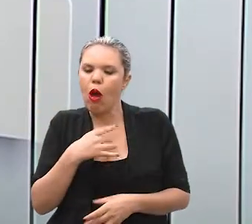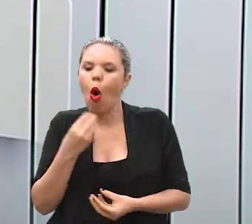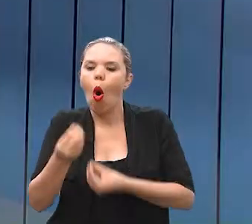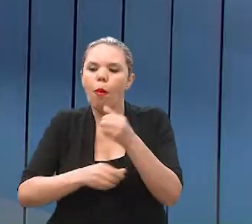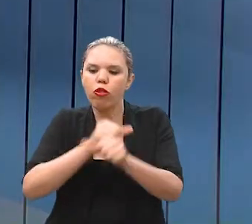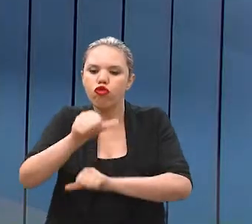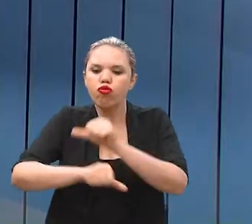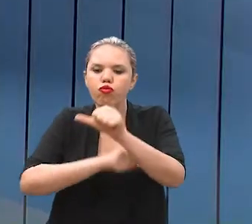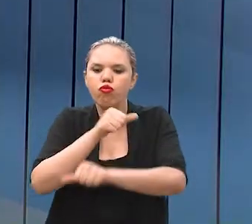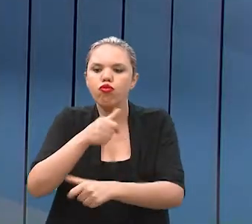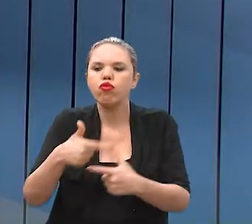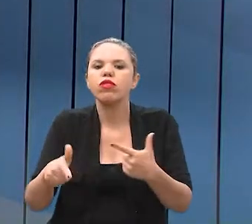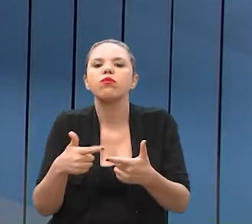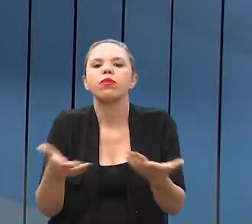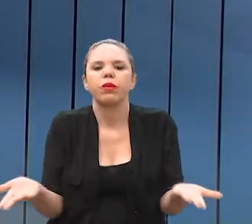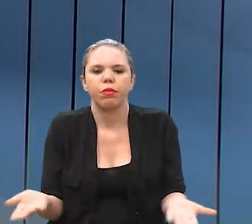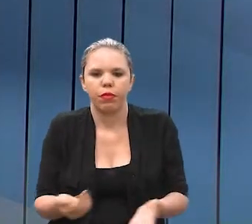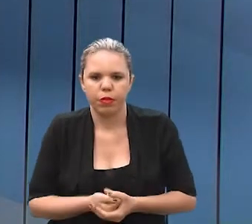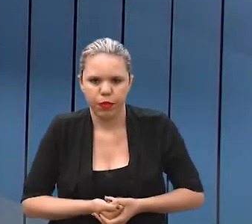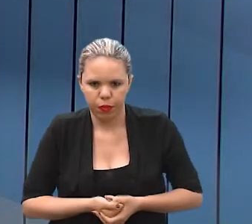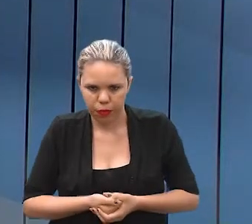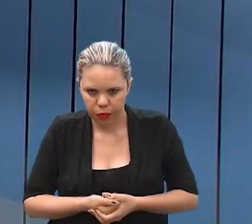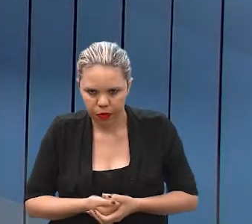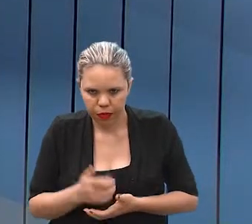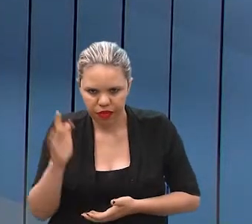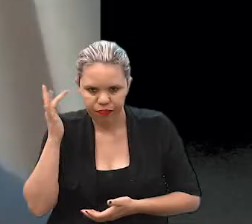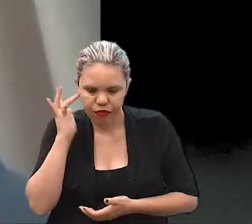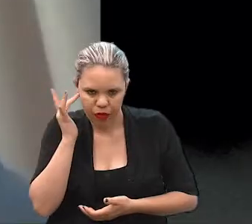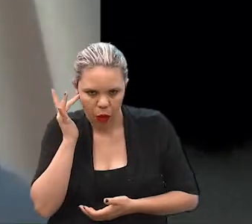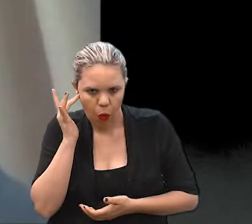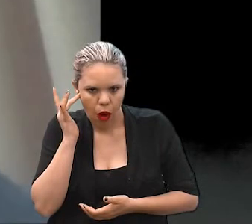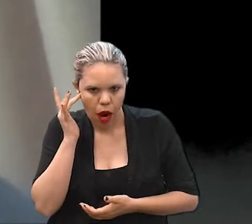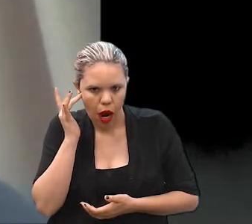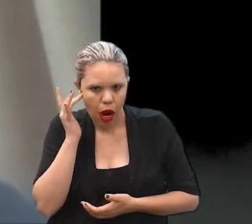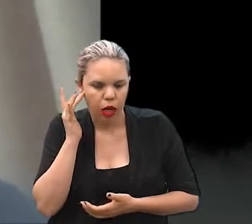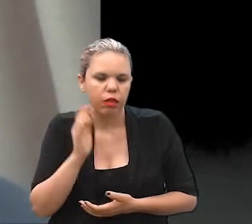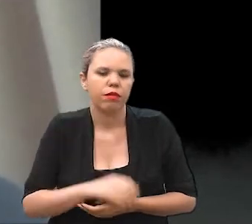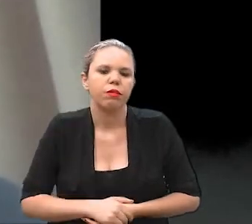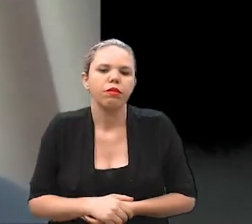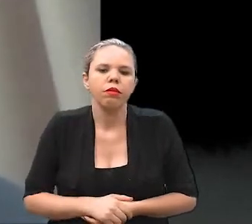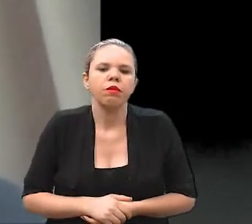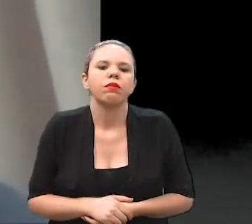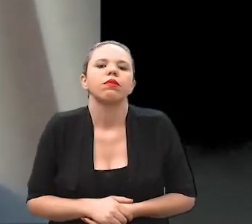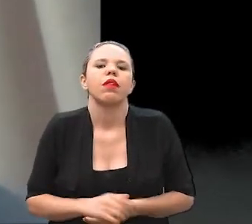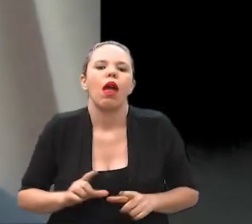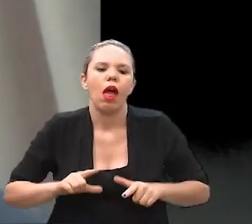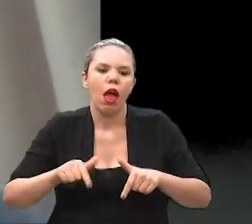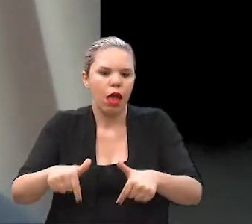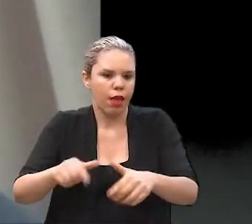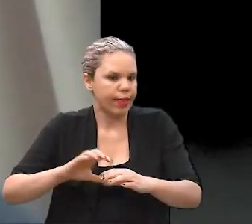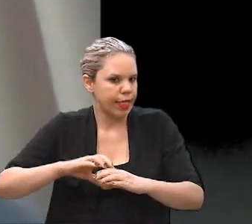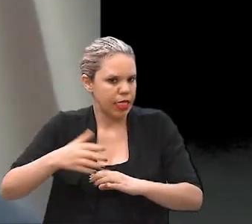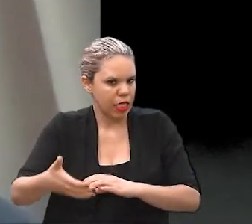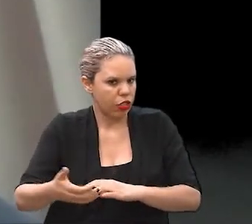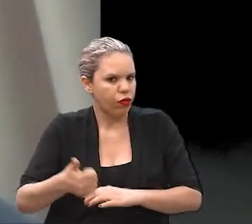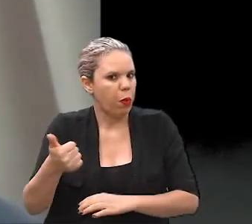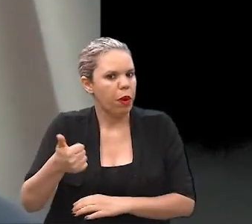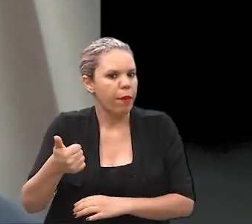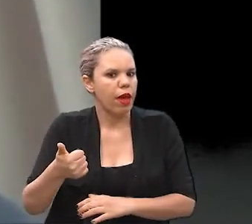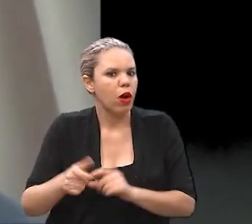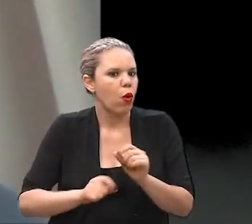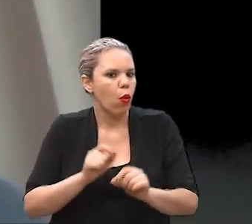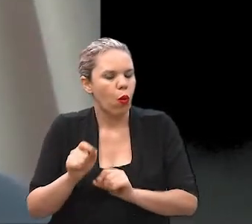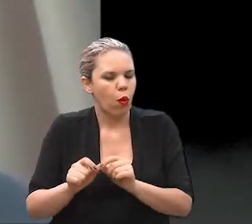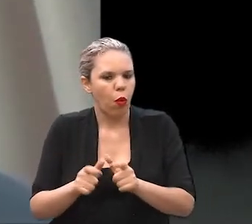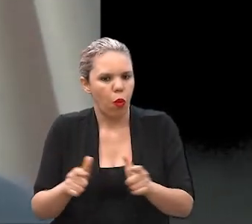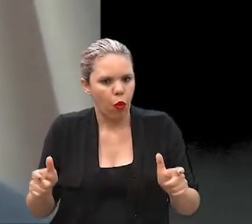muda esse panorama? Eu acho que as iniciativas elas são importantes no sentido, primeiro, de